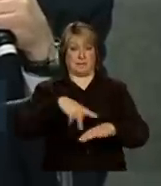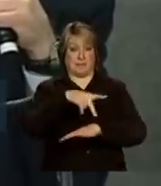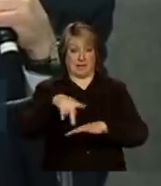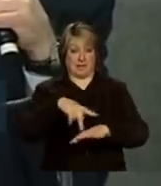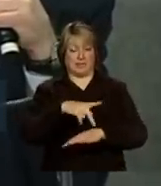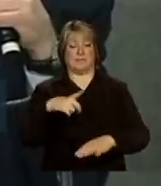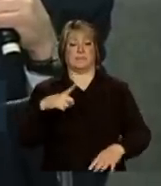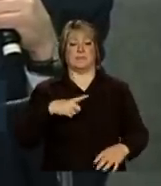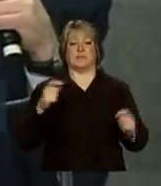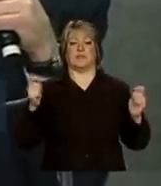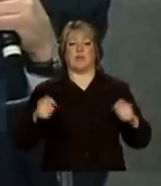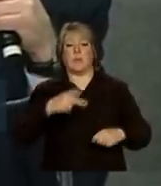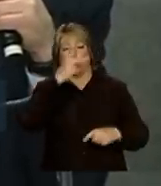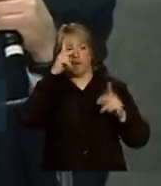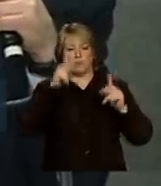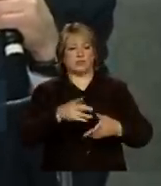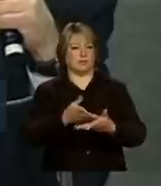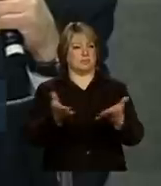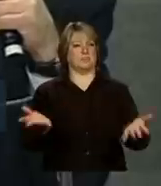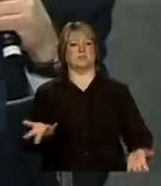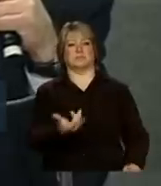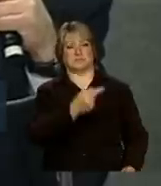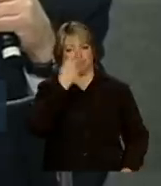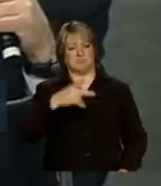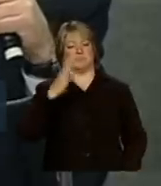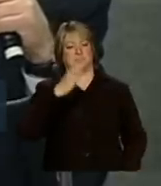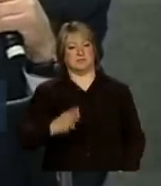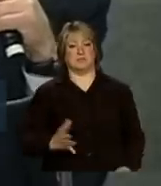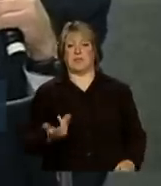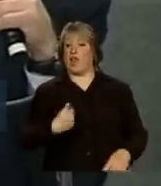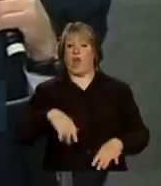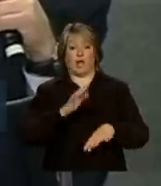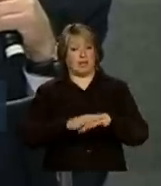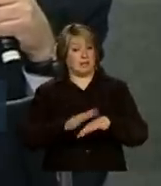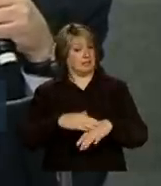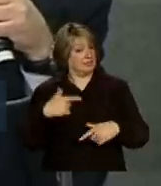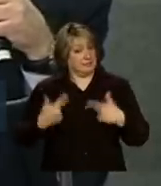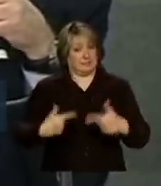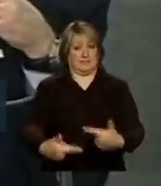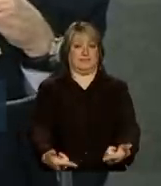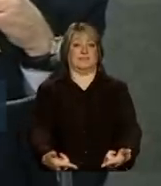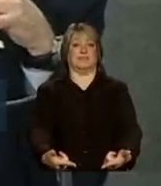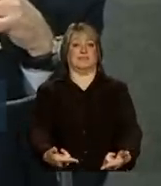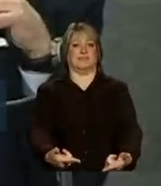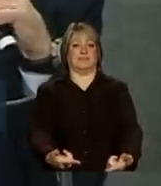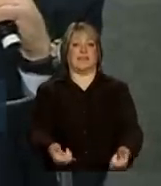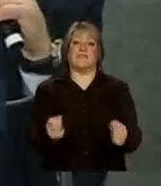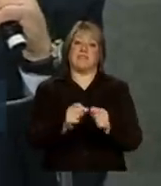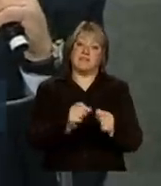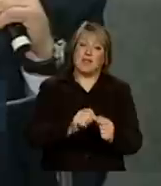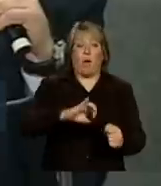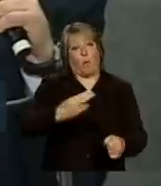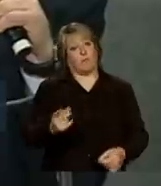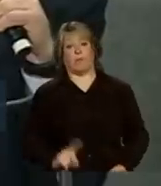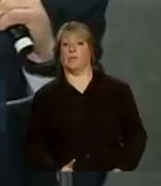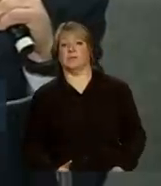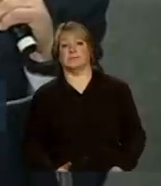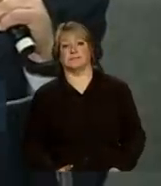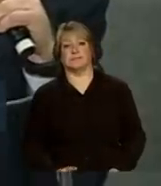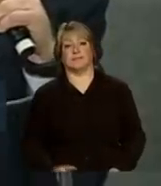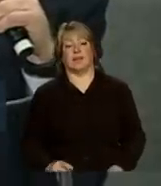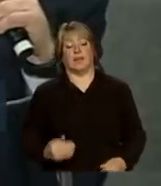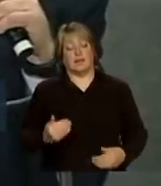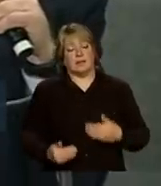condições gente tudo excepcionais né O resto tá na nossa mão gente né então é de fazer ou não fazer processo é